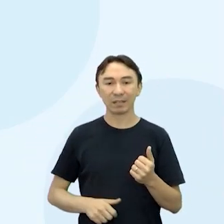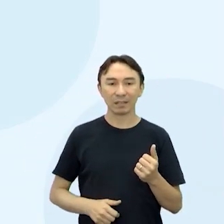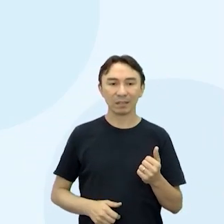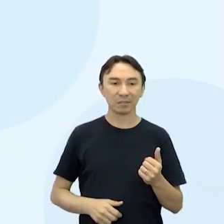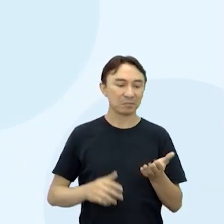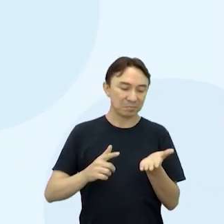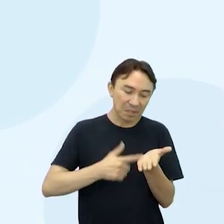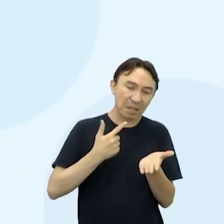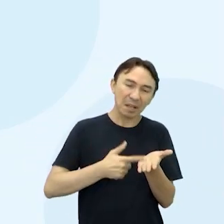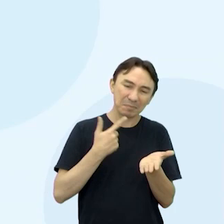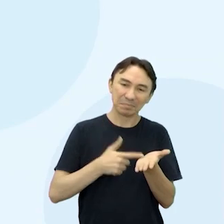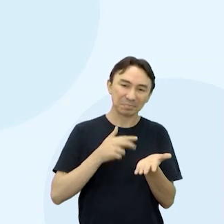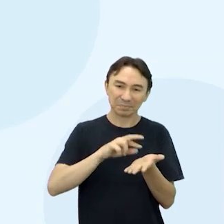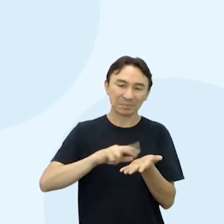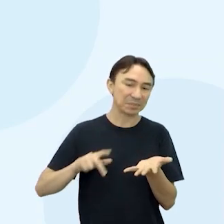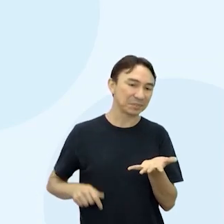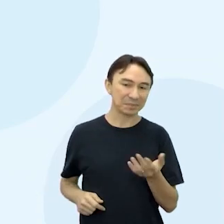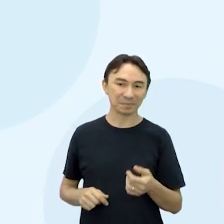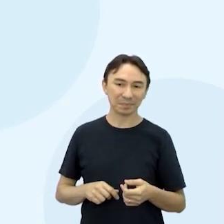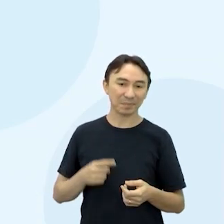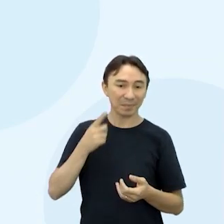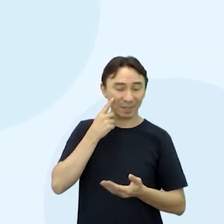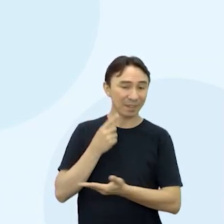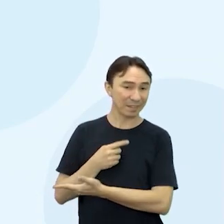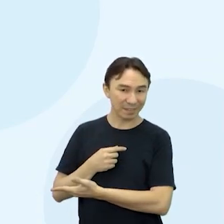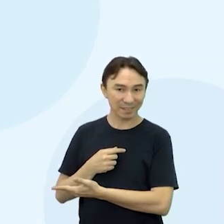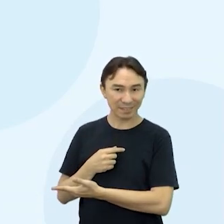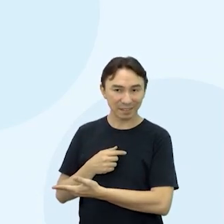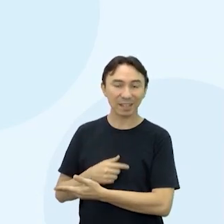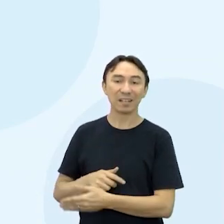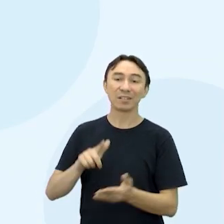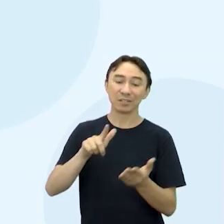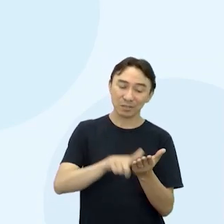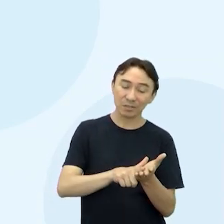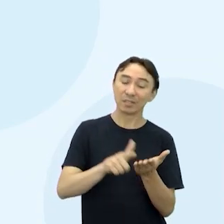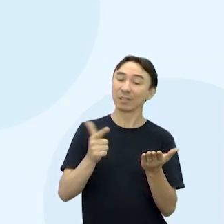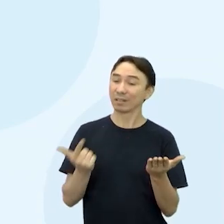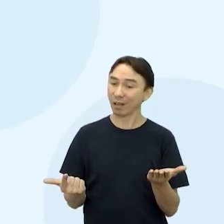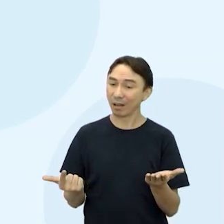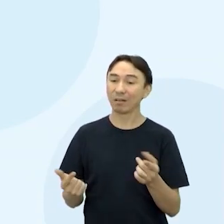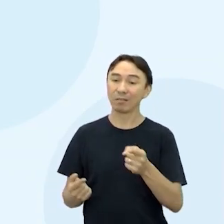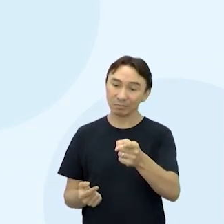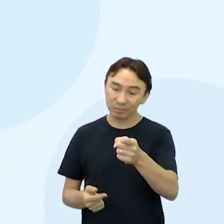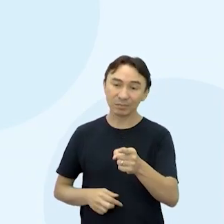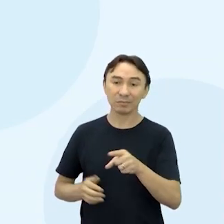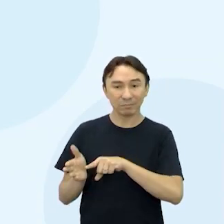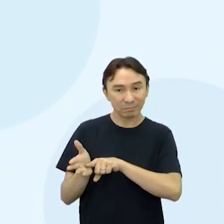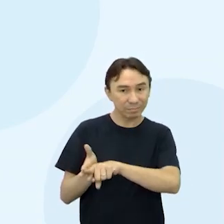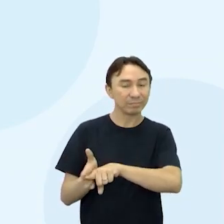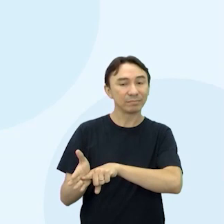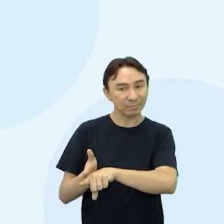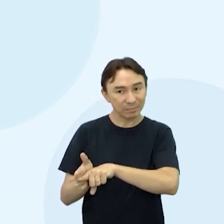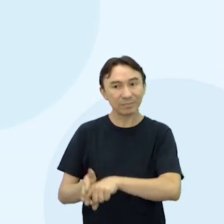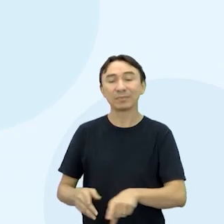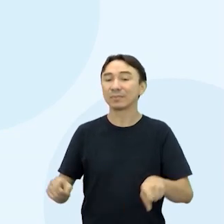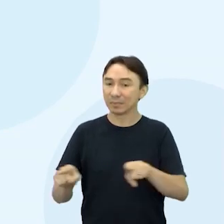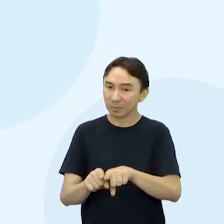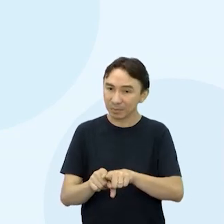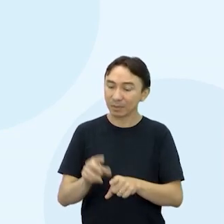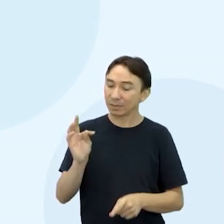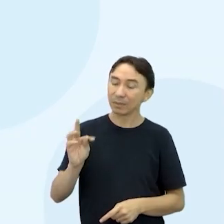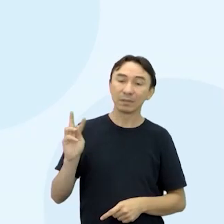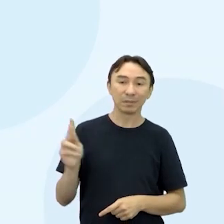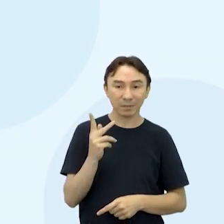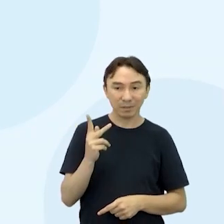estamos vendo os jornais. Olha só, você vai pesquisar esses jornais, tá bom? The Guardian, mais um. Esse é um jornal em